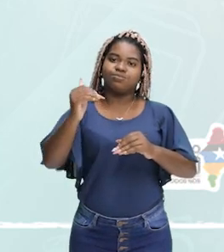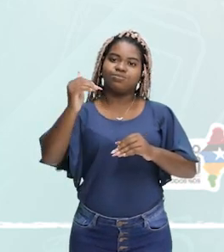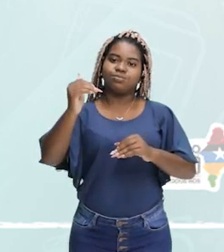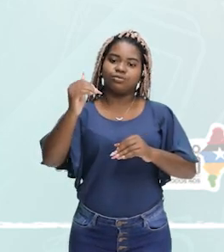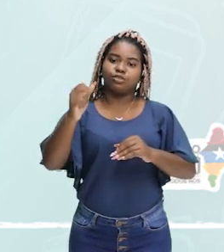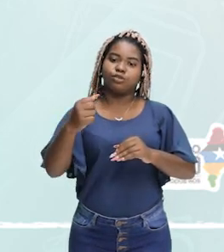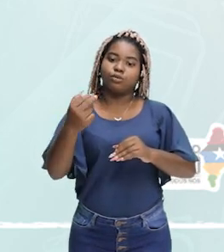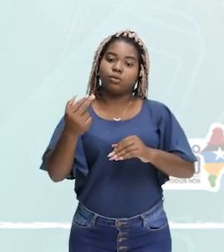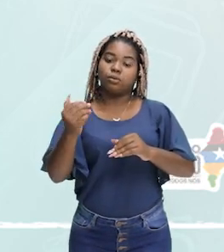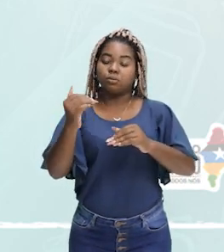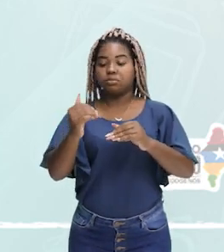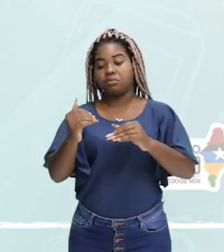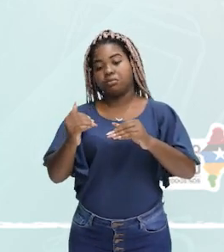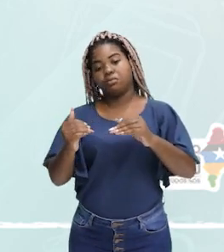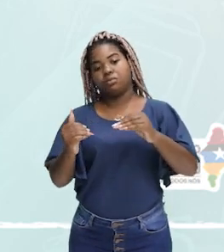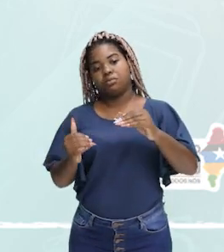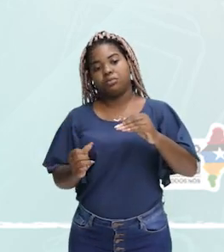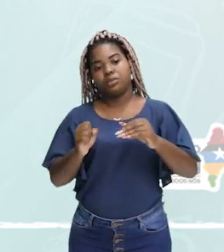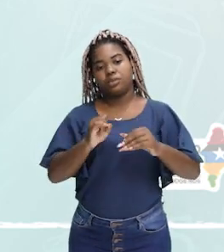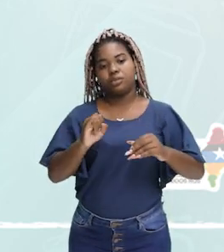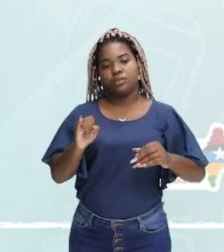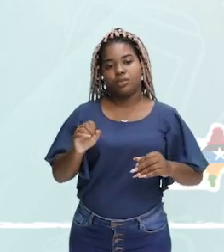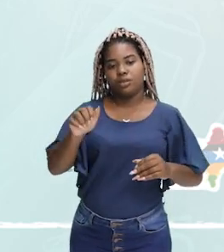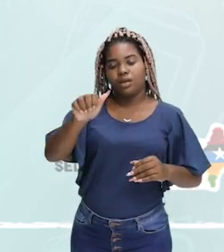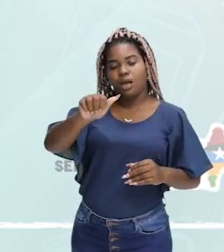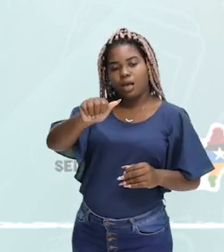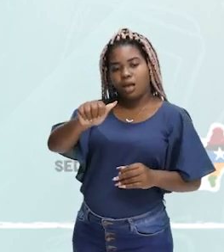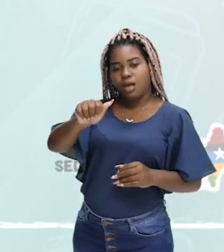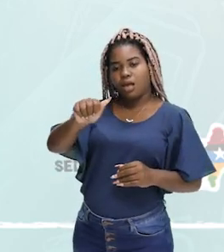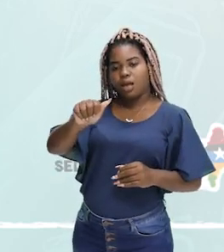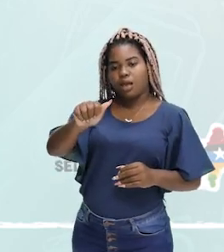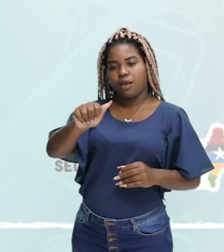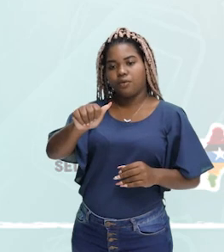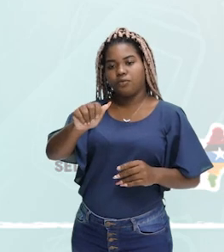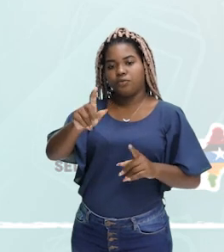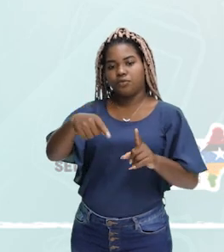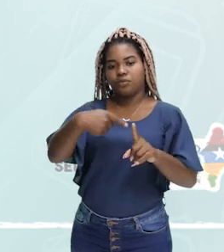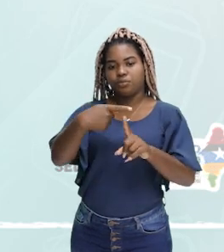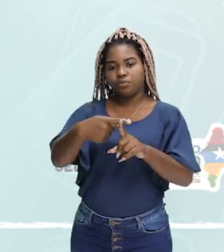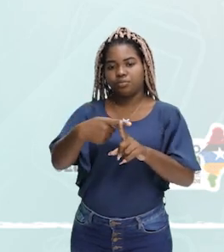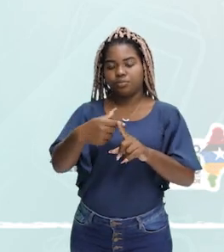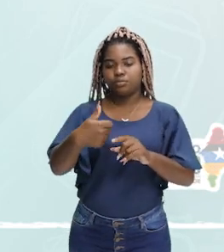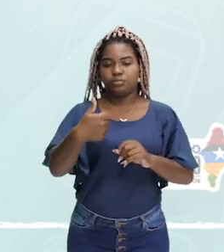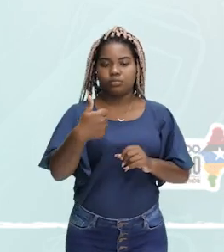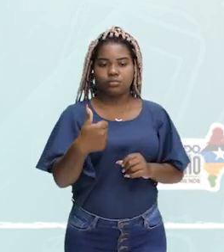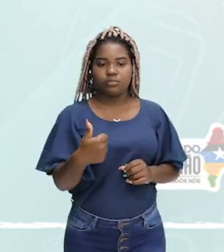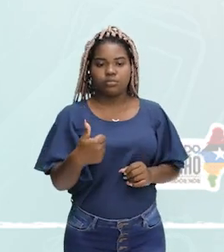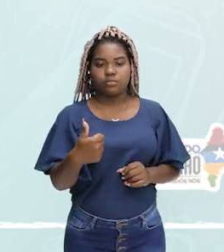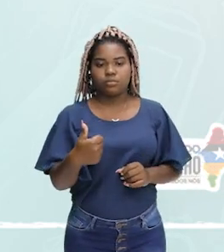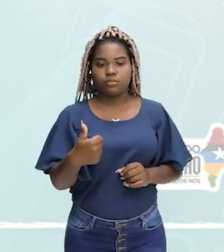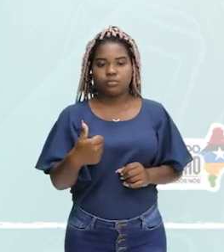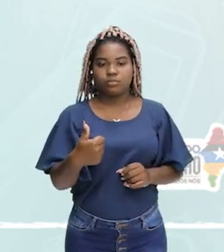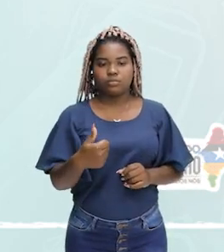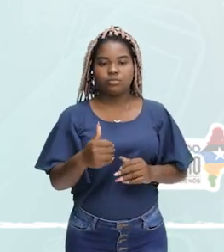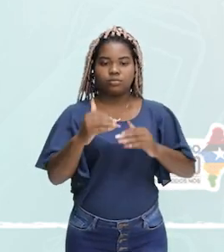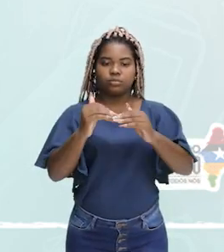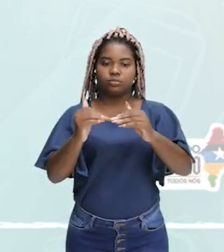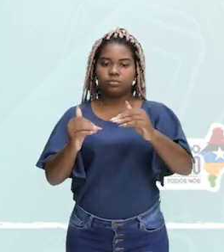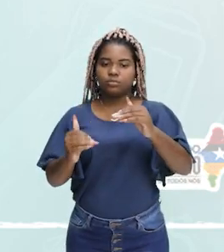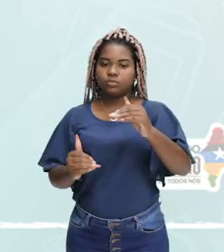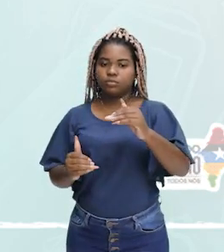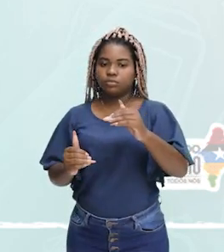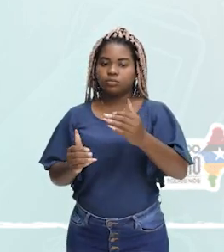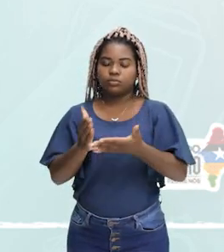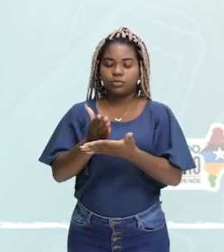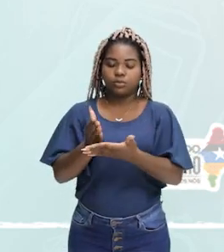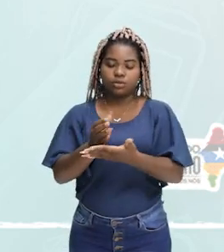decrescente, se e somente se o a for maior do que 1. A maior do que 1, crescente. E decrescente quando o a for um número entre 0 e